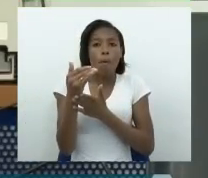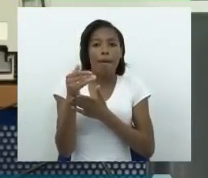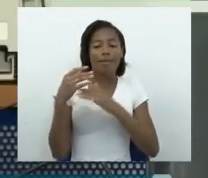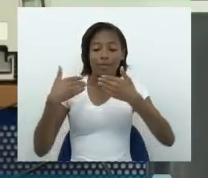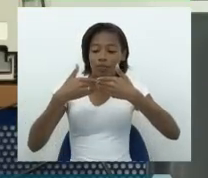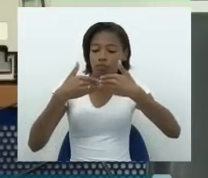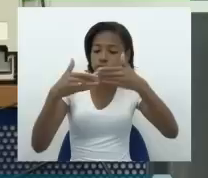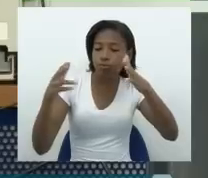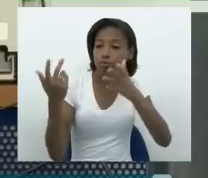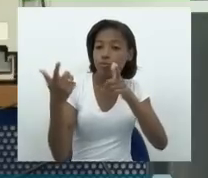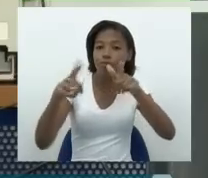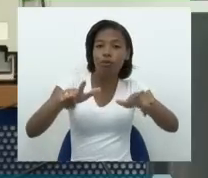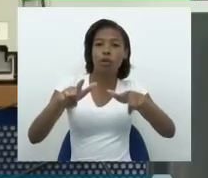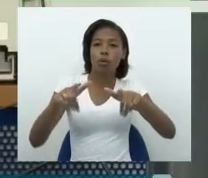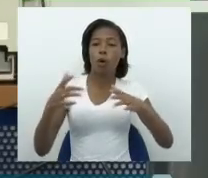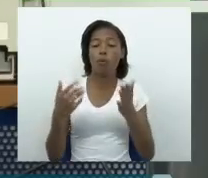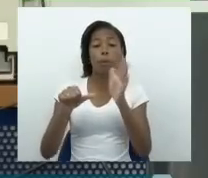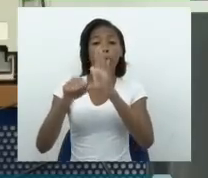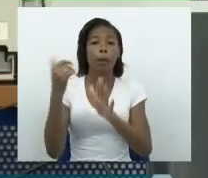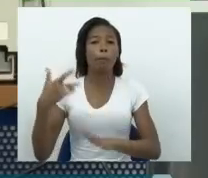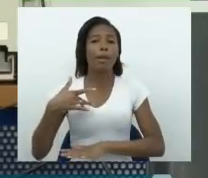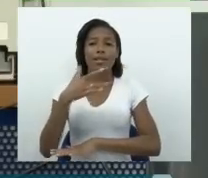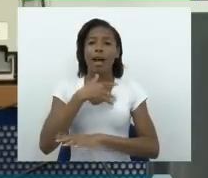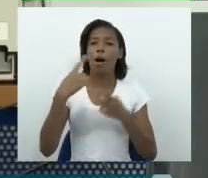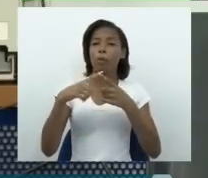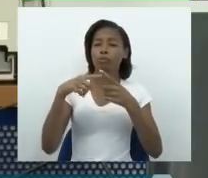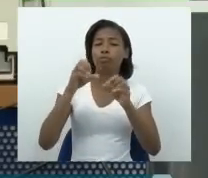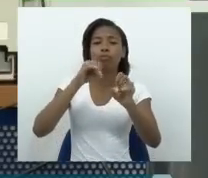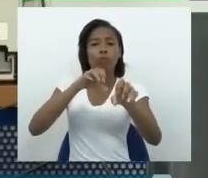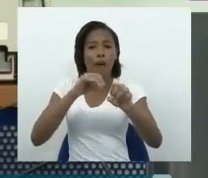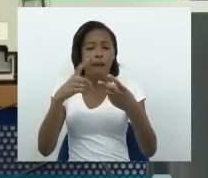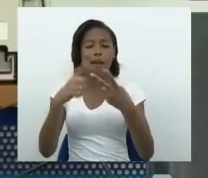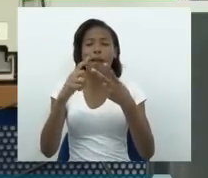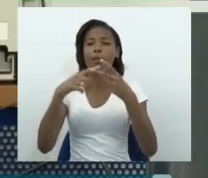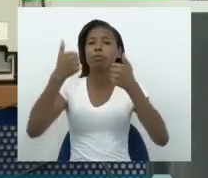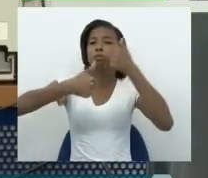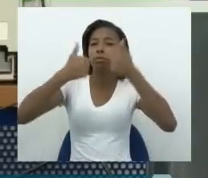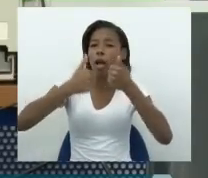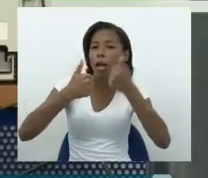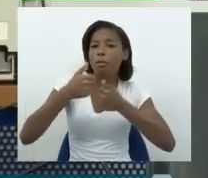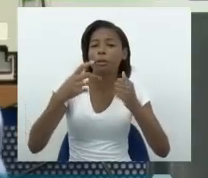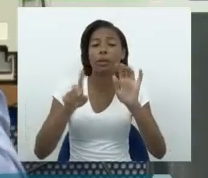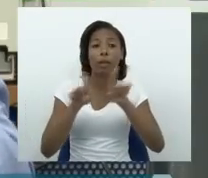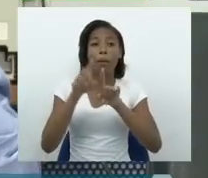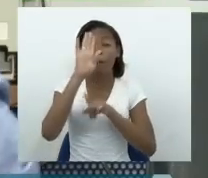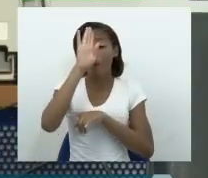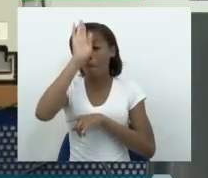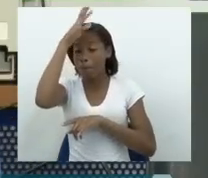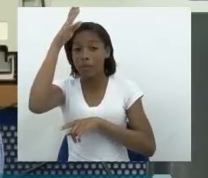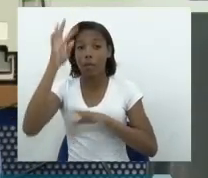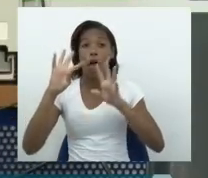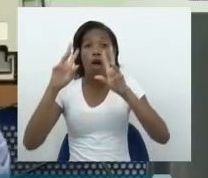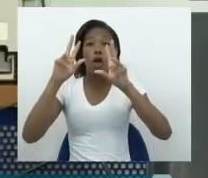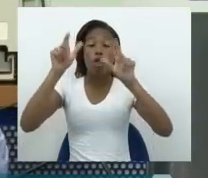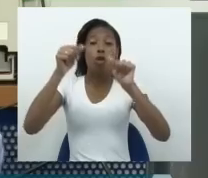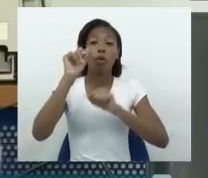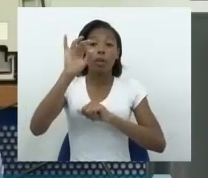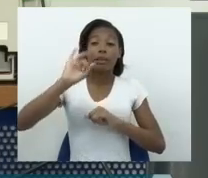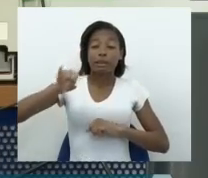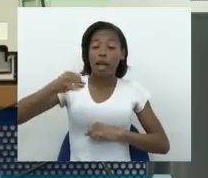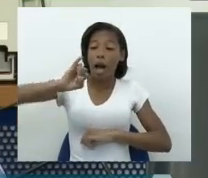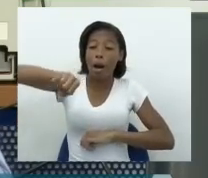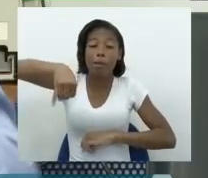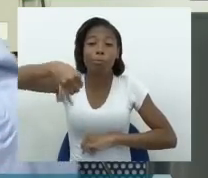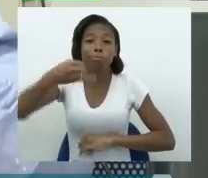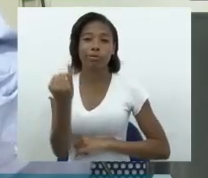mais precisa, como saúde, educação, esporte, principalmente o berço da oportunidade aqui